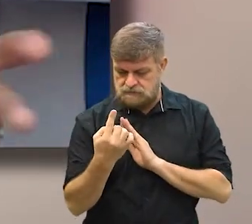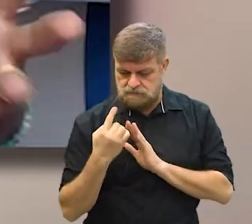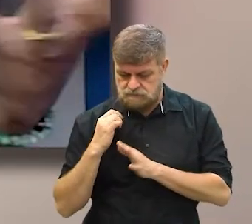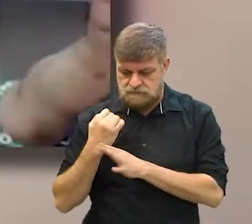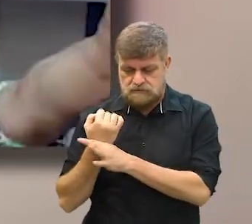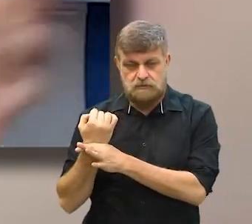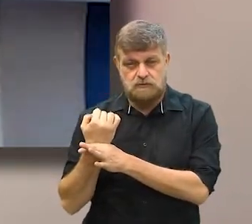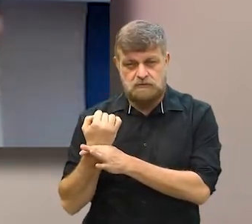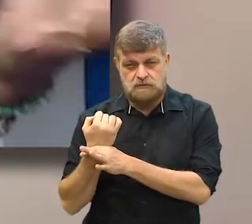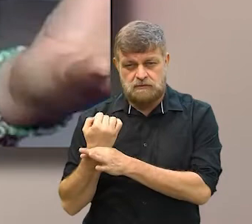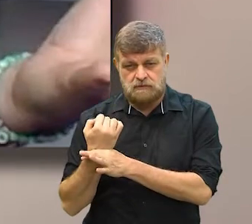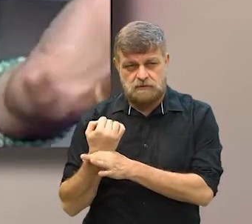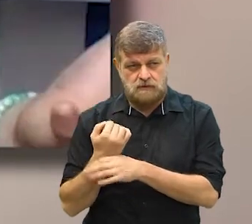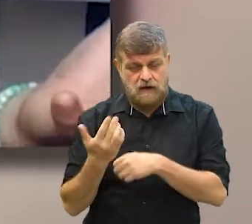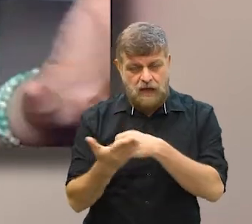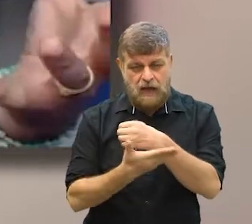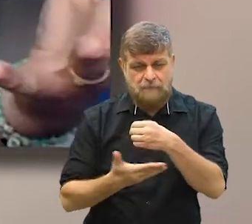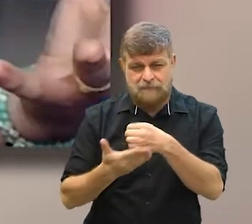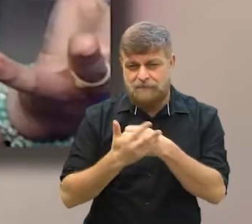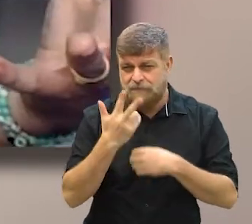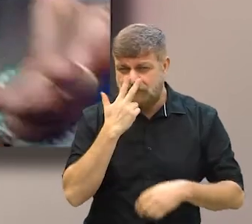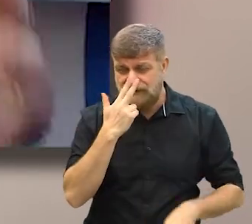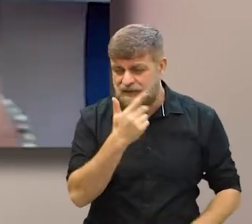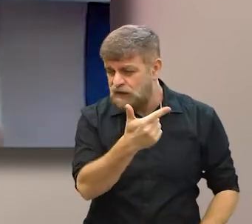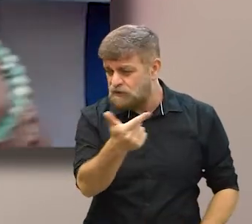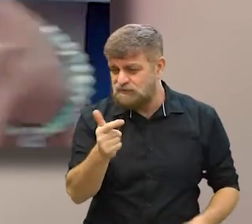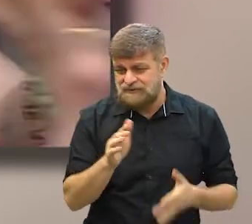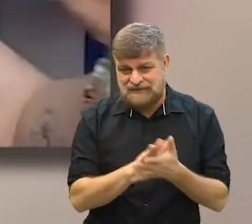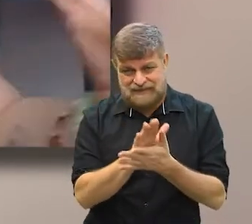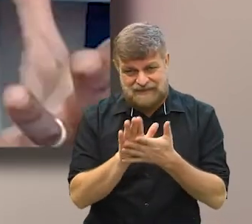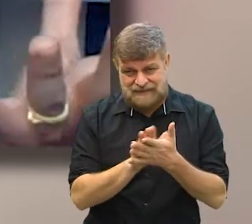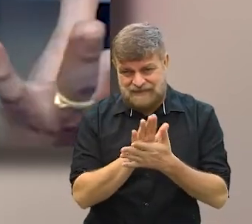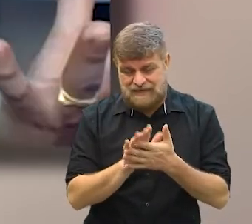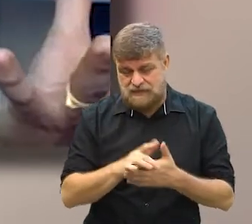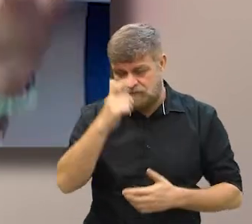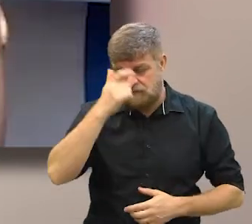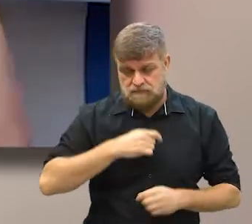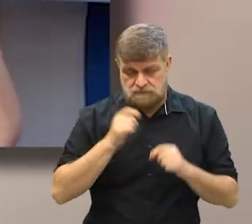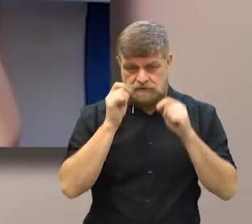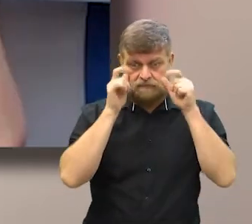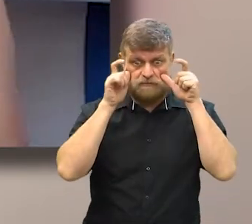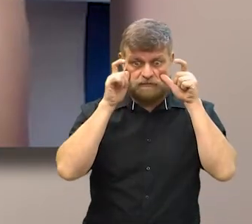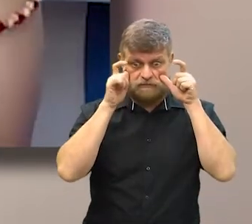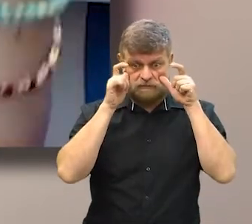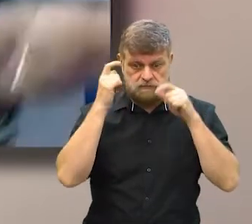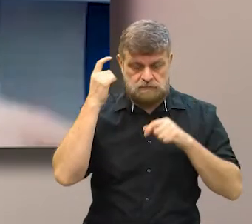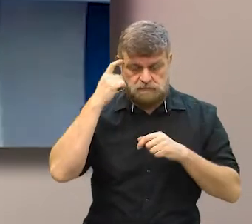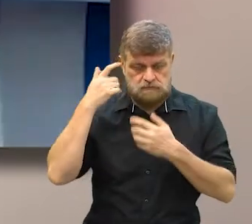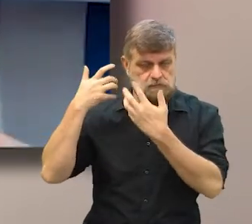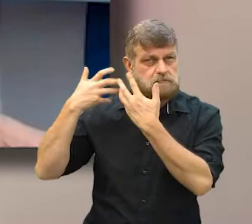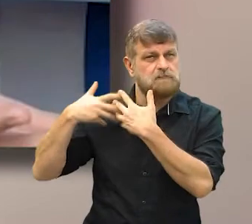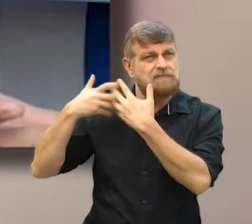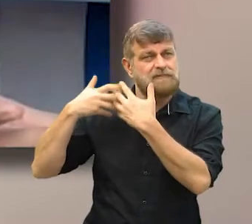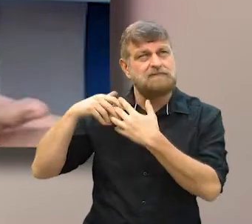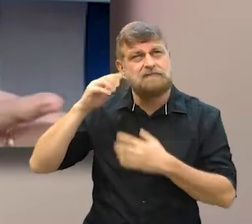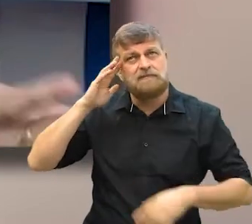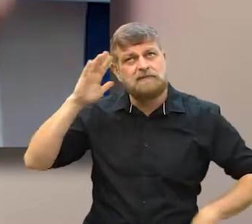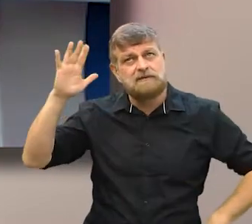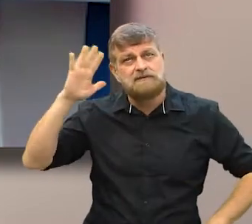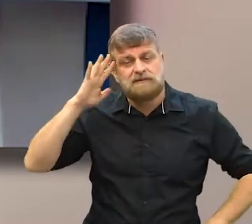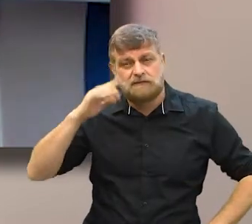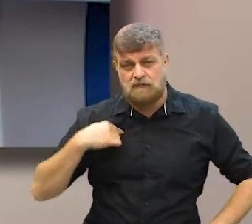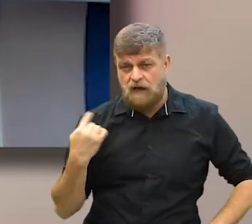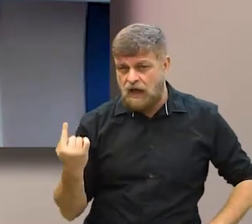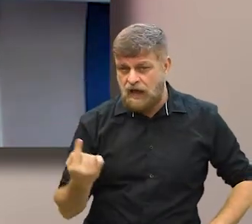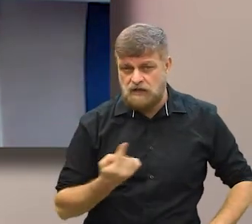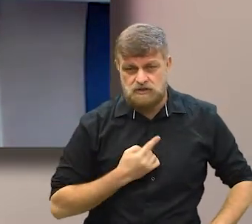casa, a princípio pode não ter questão nenhuma para te tirar o sono, racionalmente pensando. Só